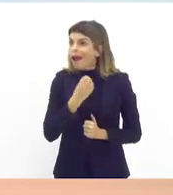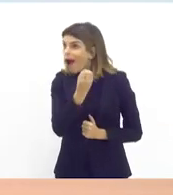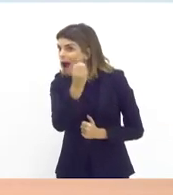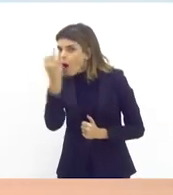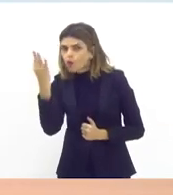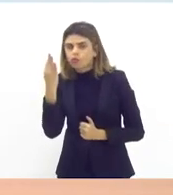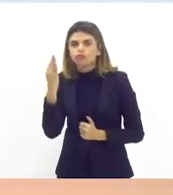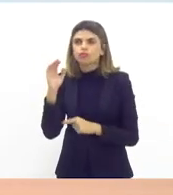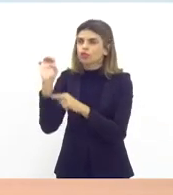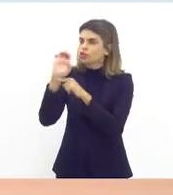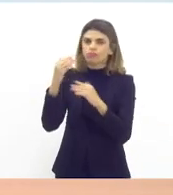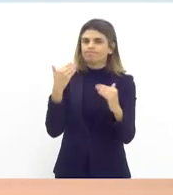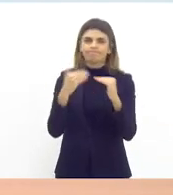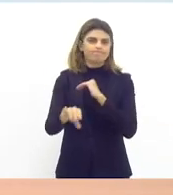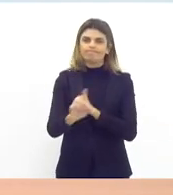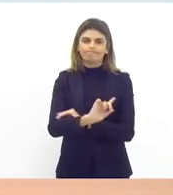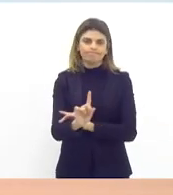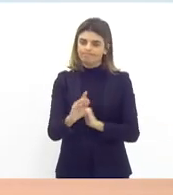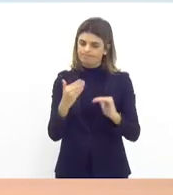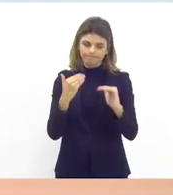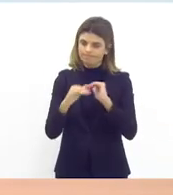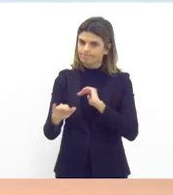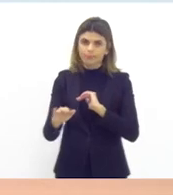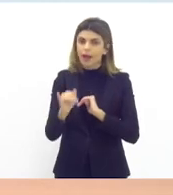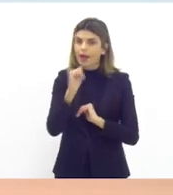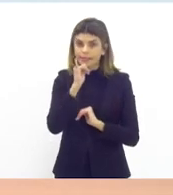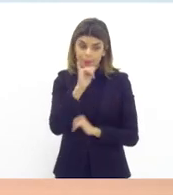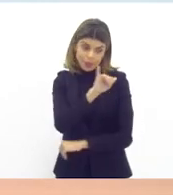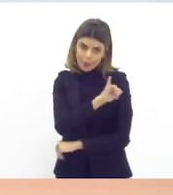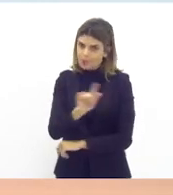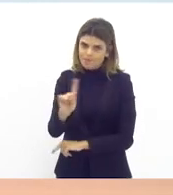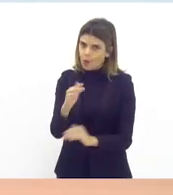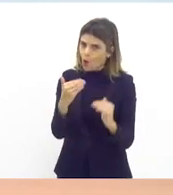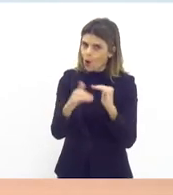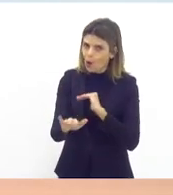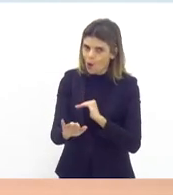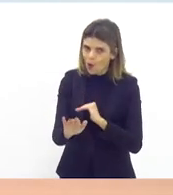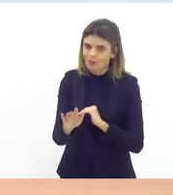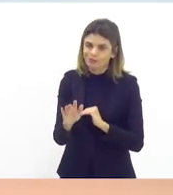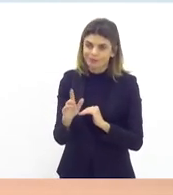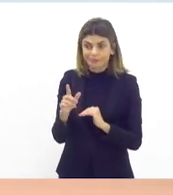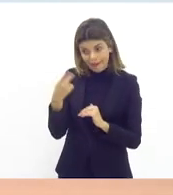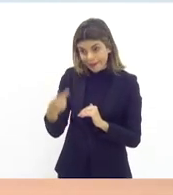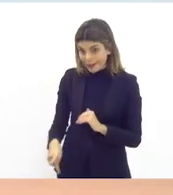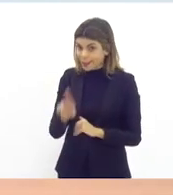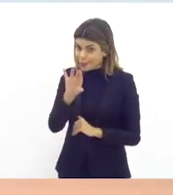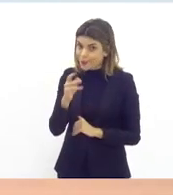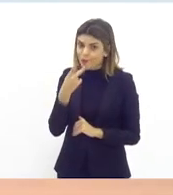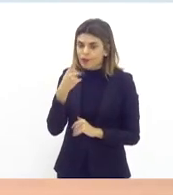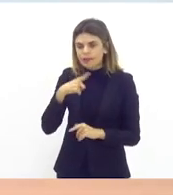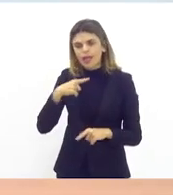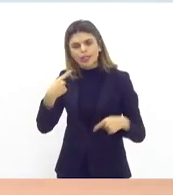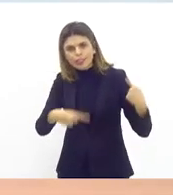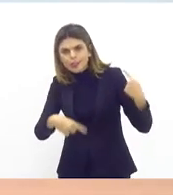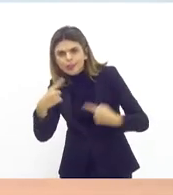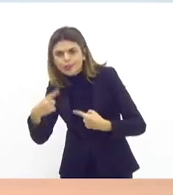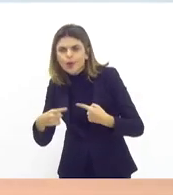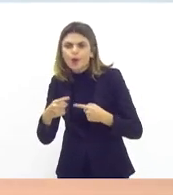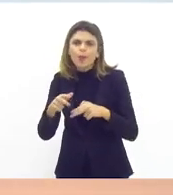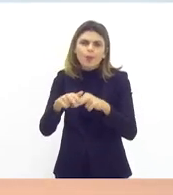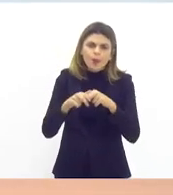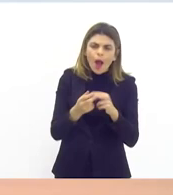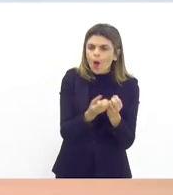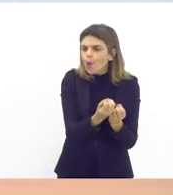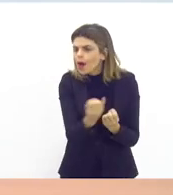não concordam. Os estados, inclusive Rio de Janeiro. Sim. Tem uma discussão se deveria ser proporcional à população,